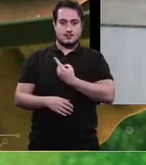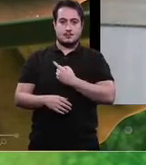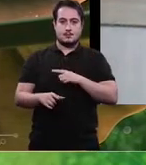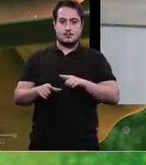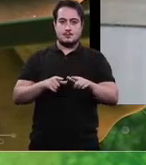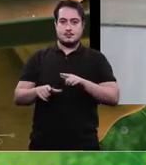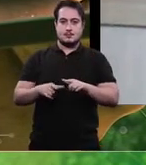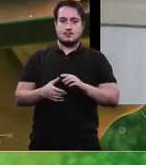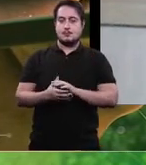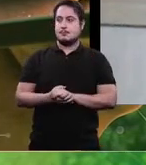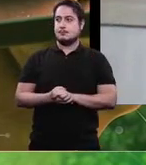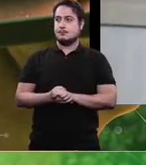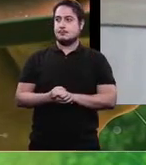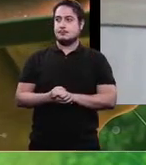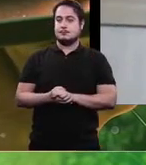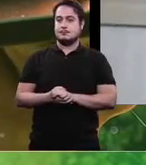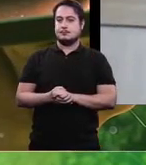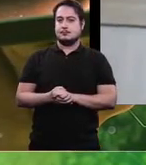casa?